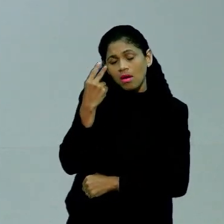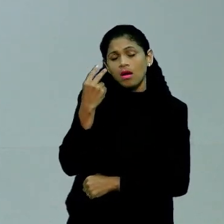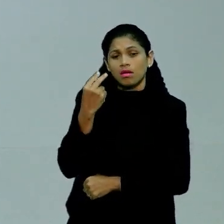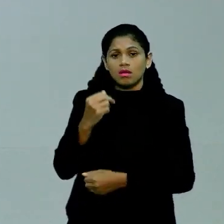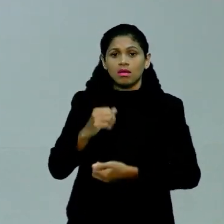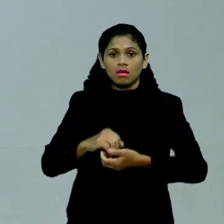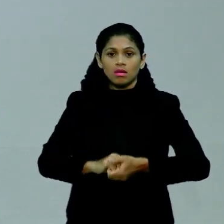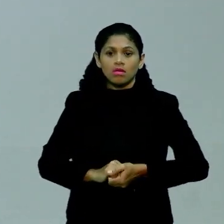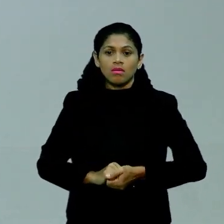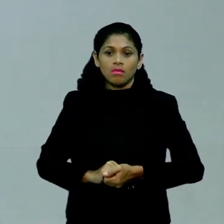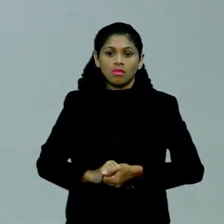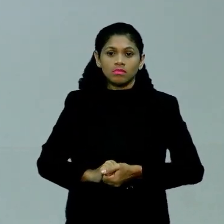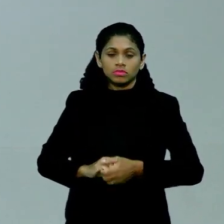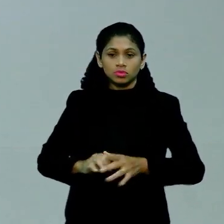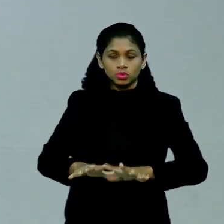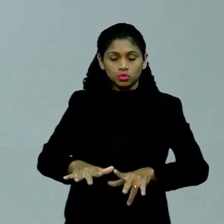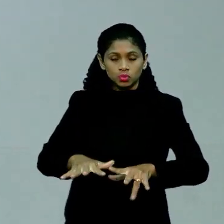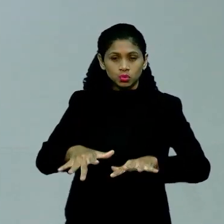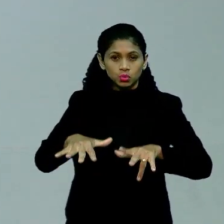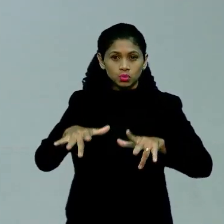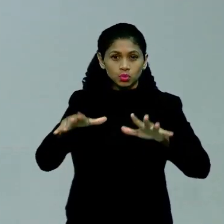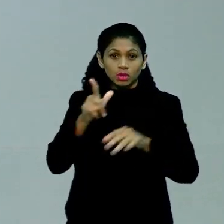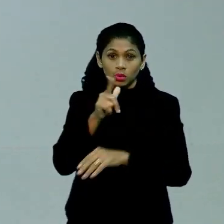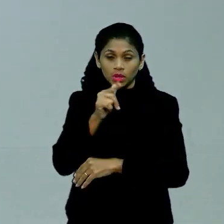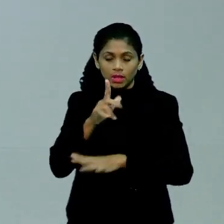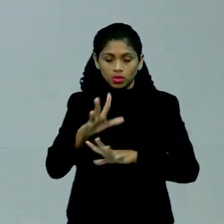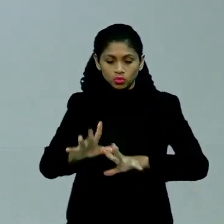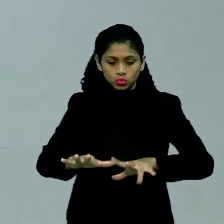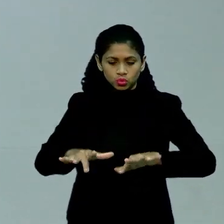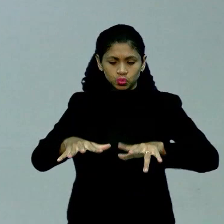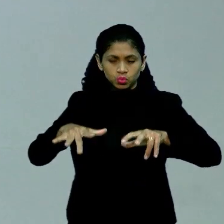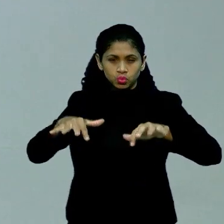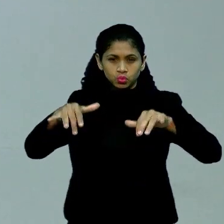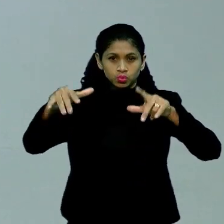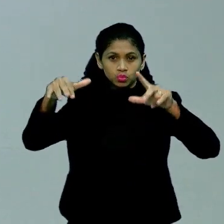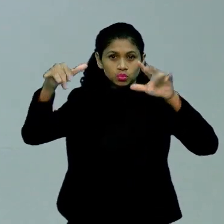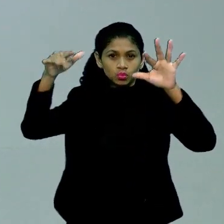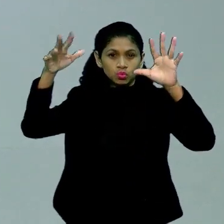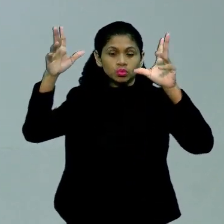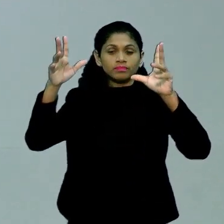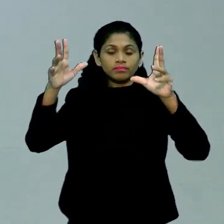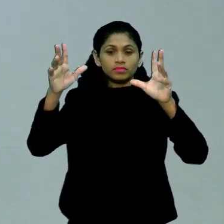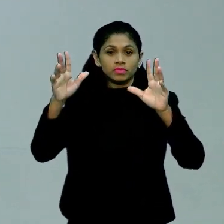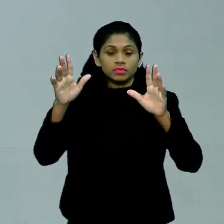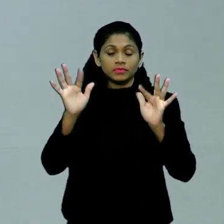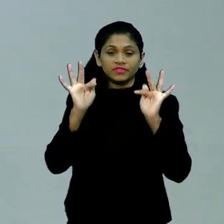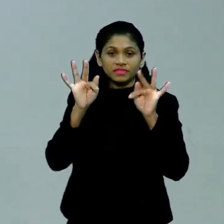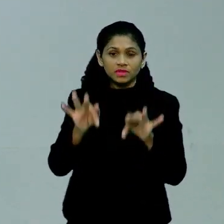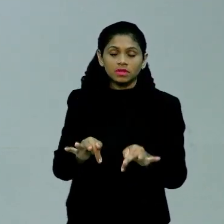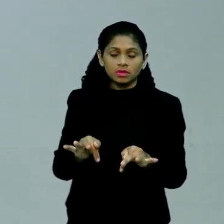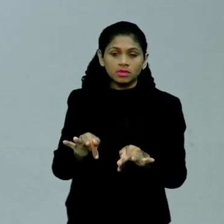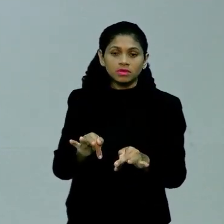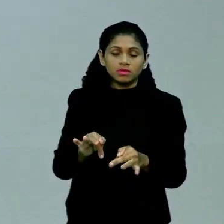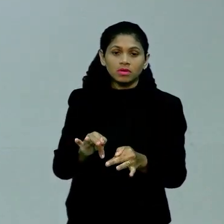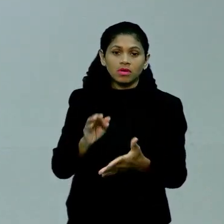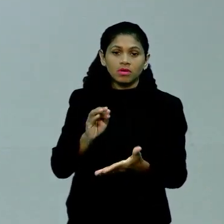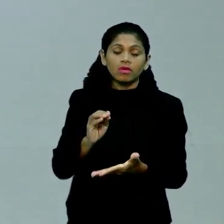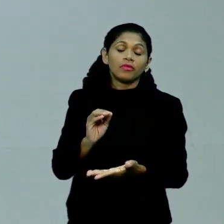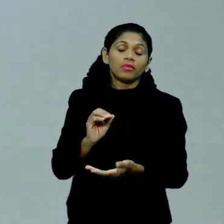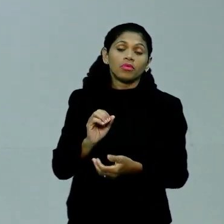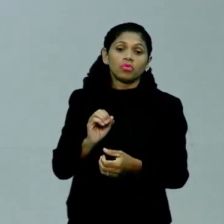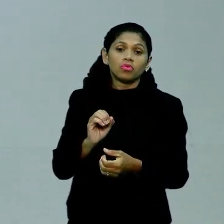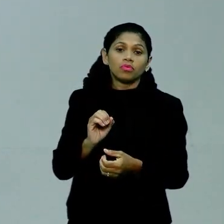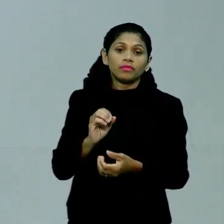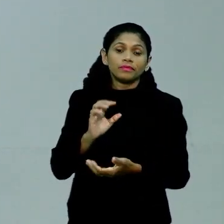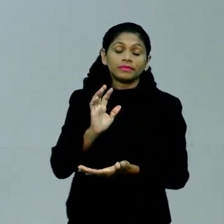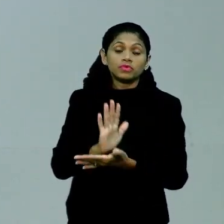exemplo. Então, evapora-se todo o líquido e no final sobra somente a fase sólida. Então, nesse caso, se eu tenho uma